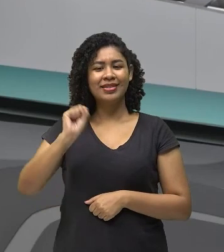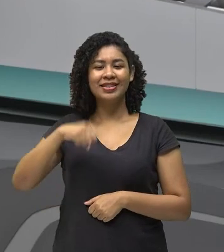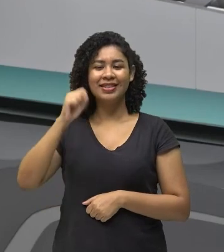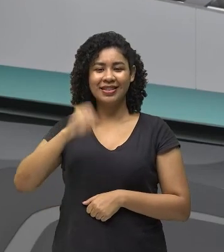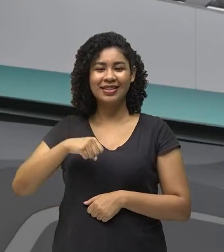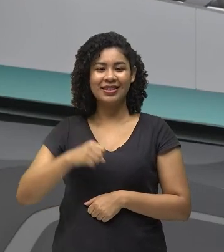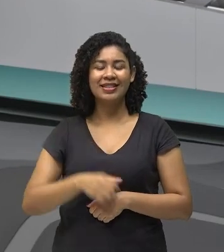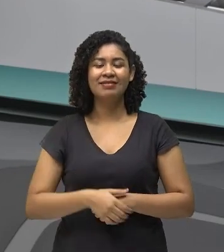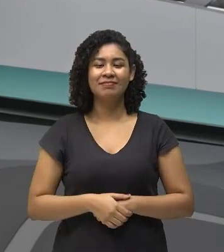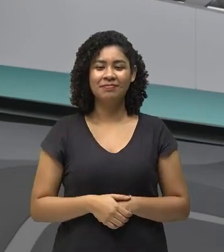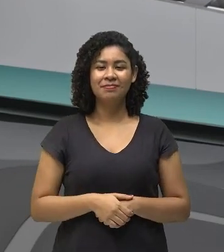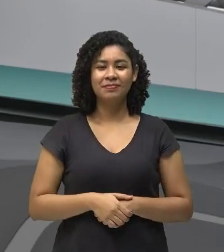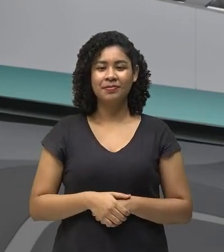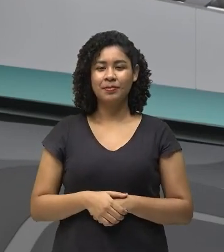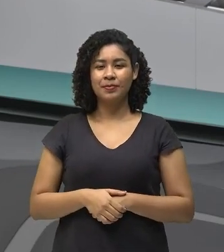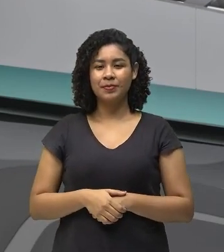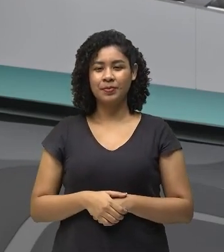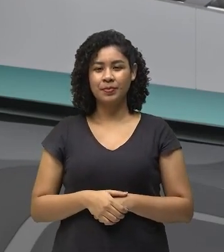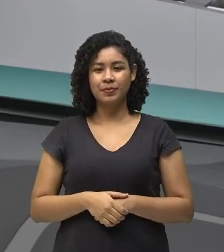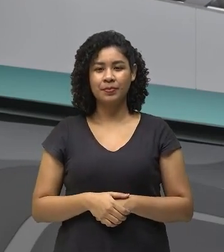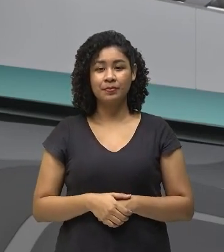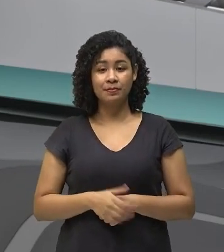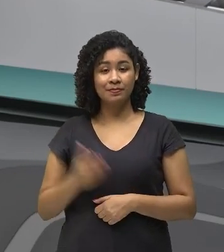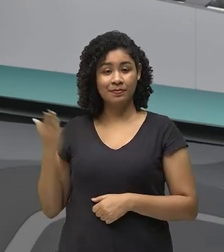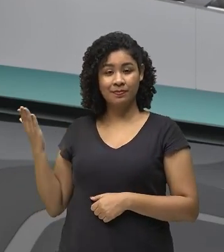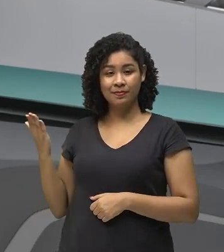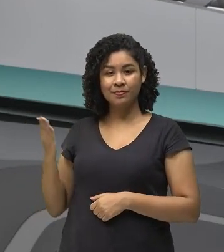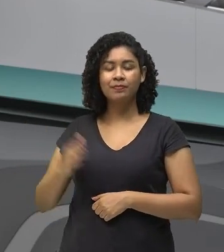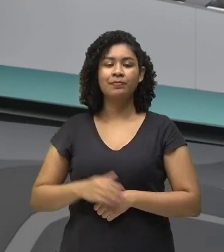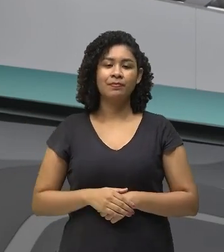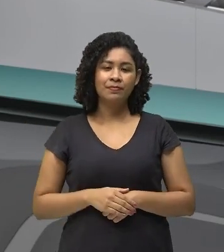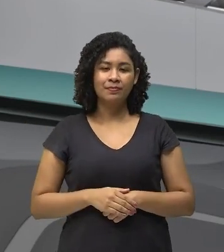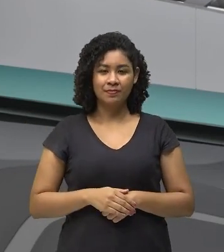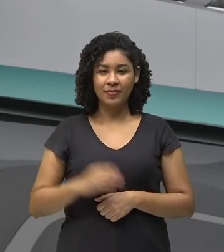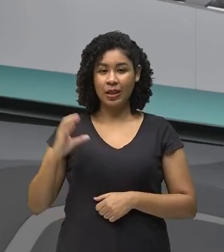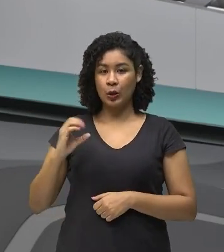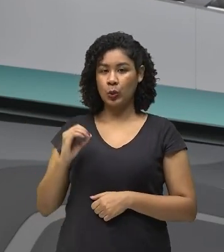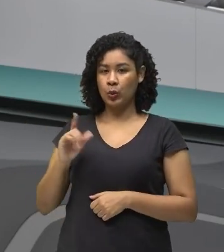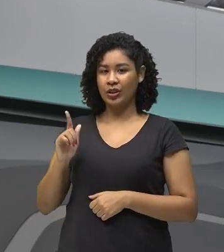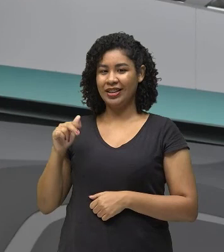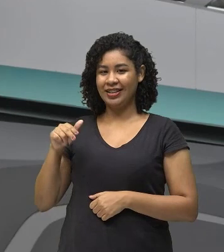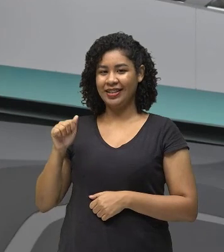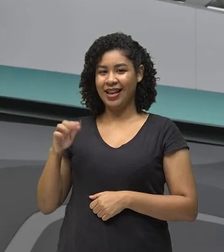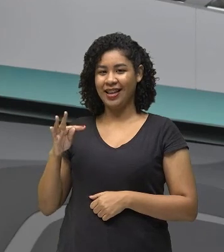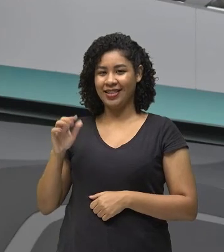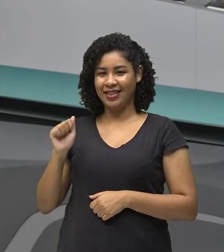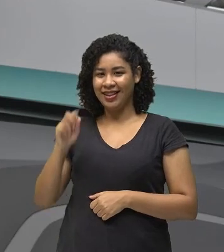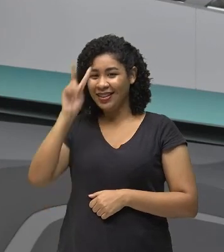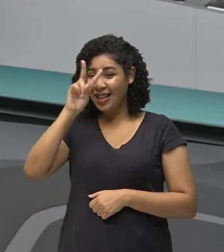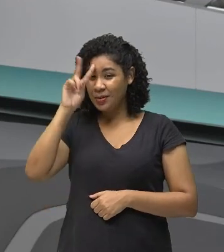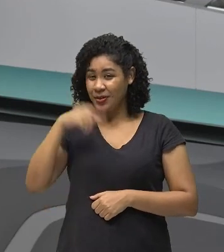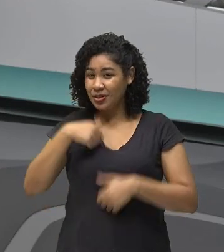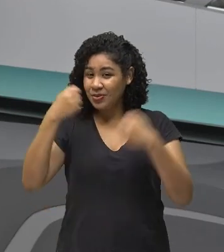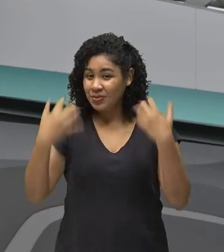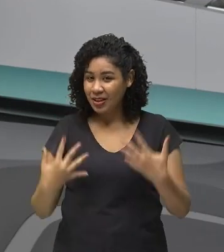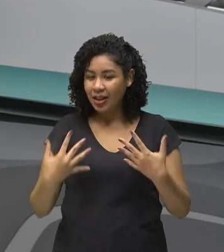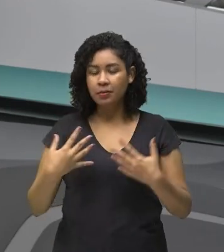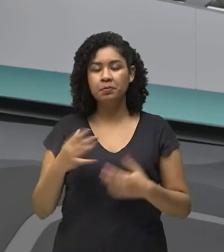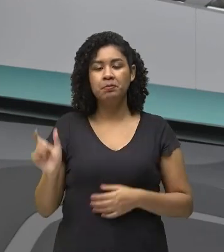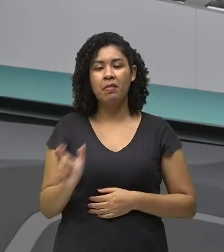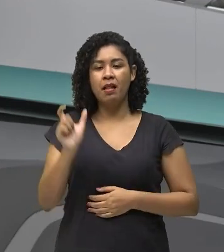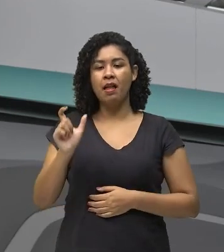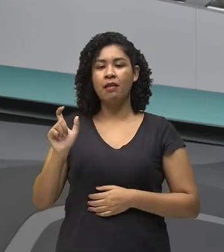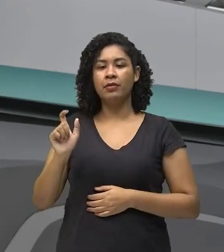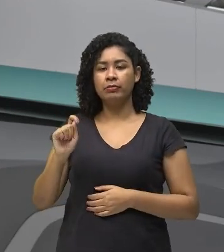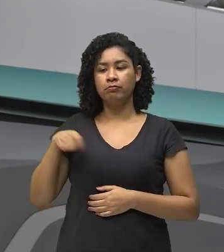muito válida quando a gente está vendo um texto, que são as palavras cognatas, como eu acabei de falar para vocês. Por exemplo, a palavra computer, que a gente escuta